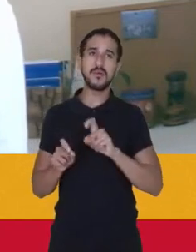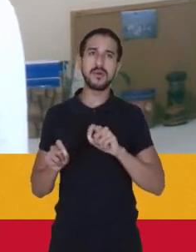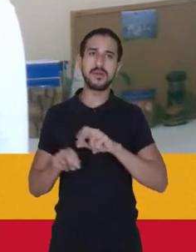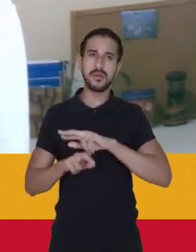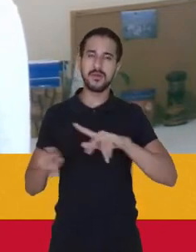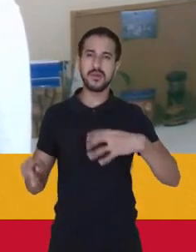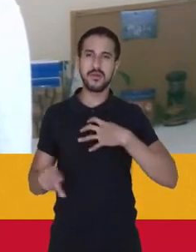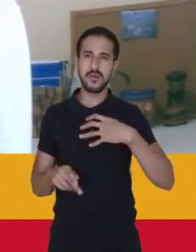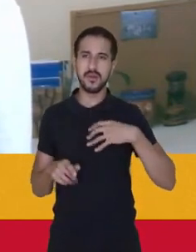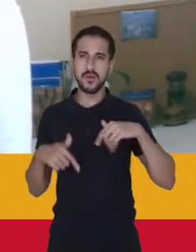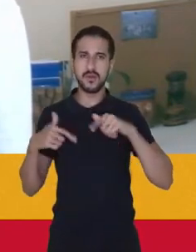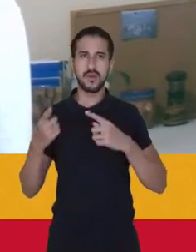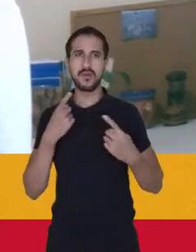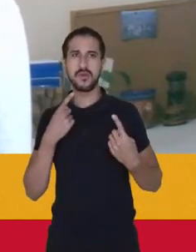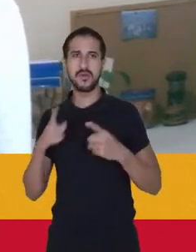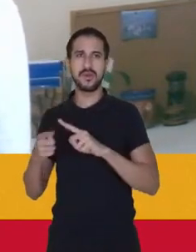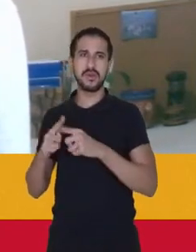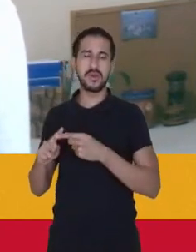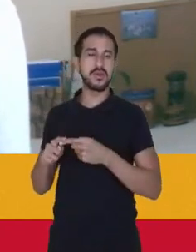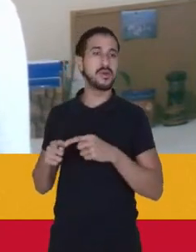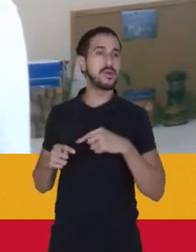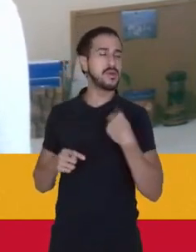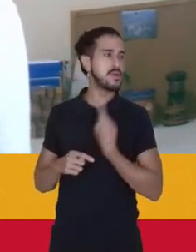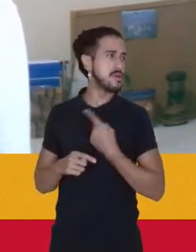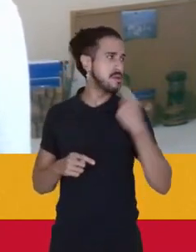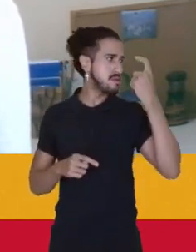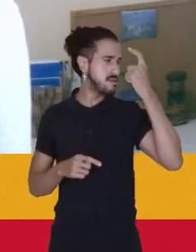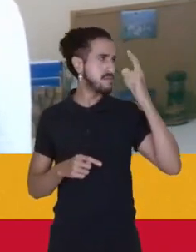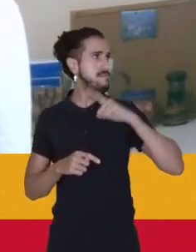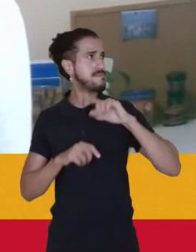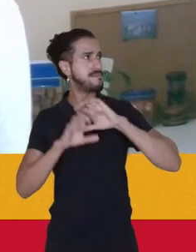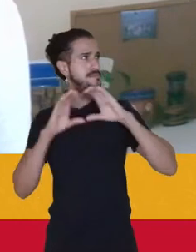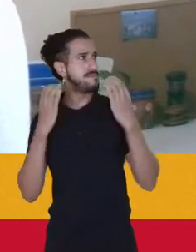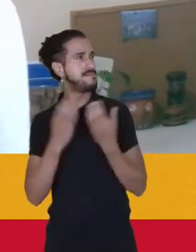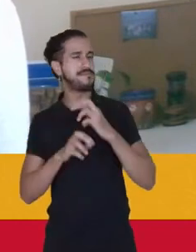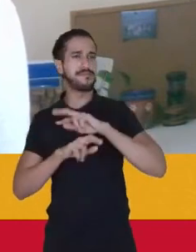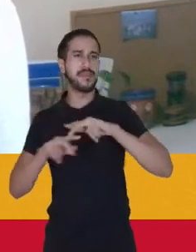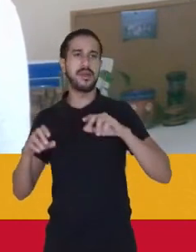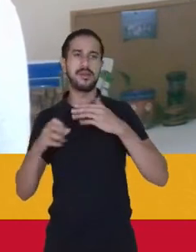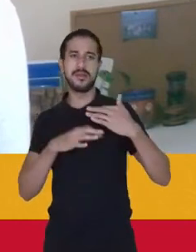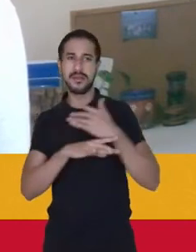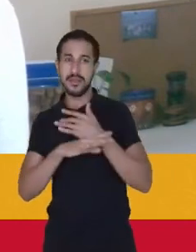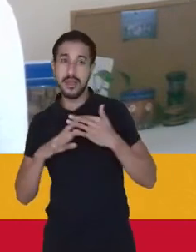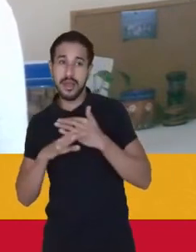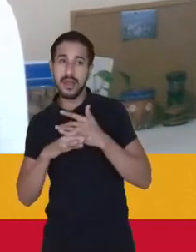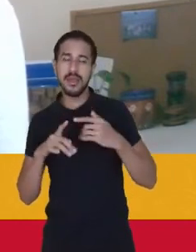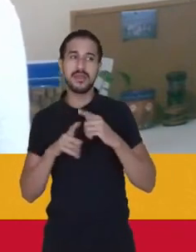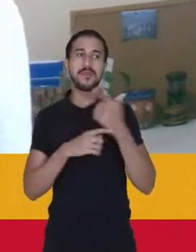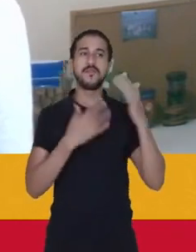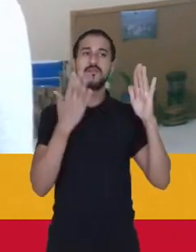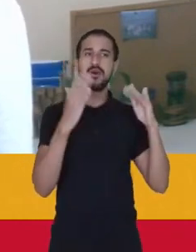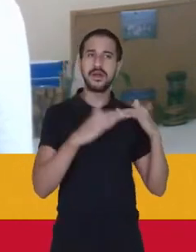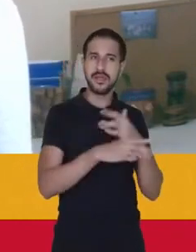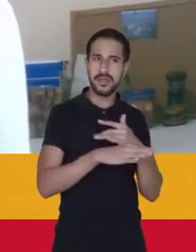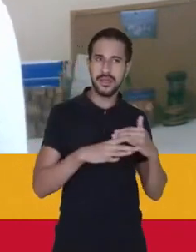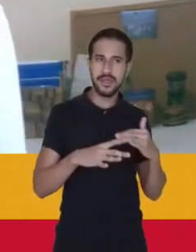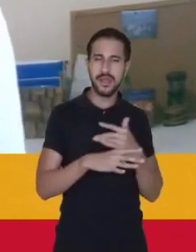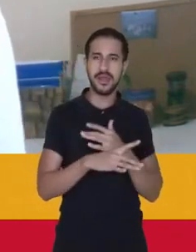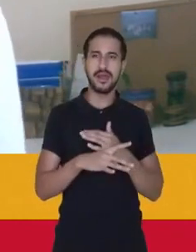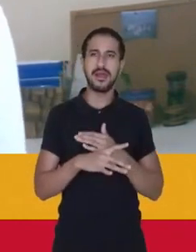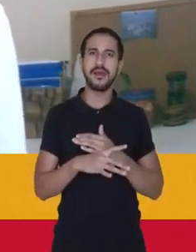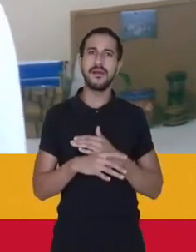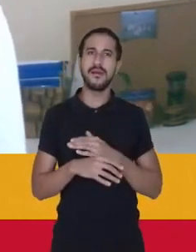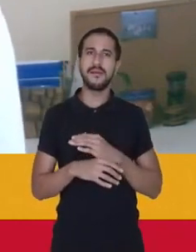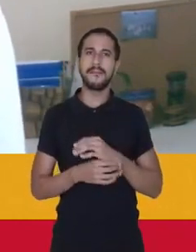formas de reação nessa situação. Então, o que a gente tem são comunidades, tanto nas cidades como fora das cidades. Está aqui a Givânia, né,